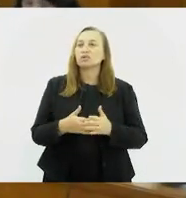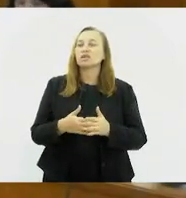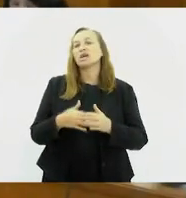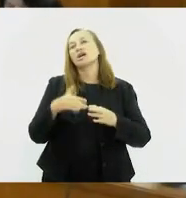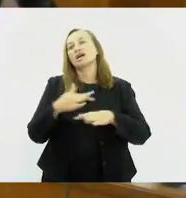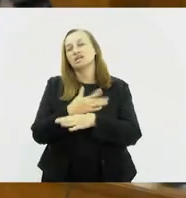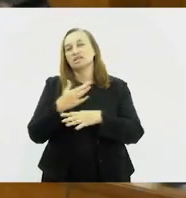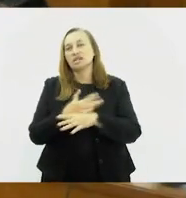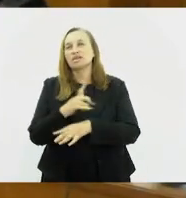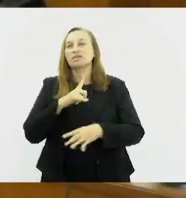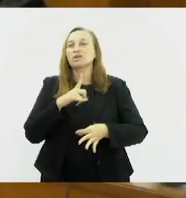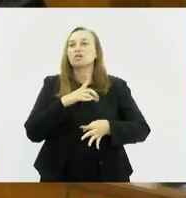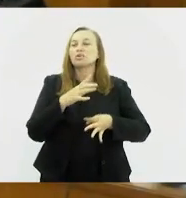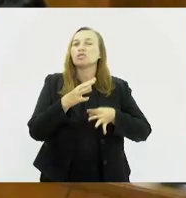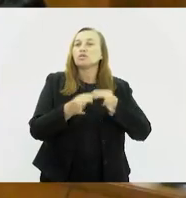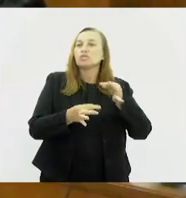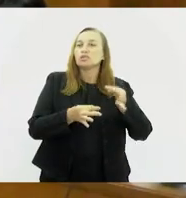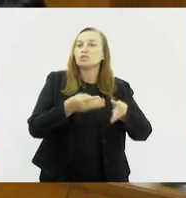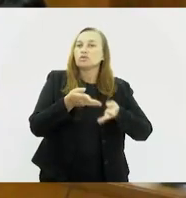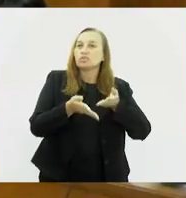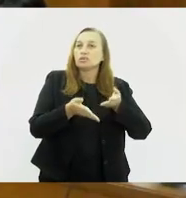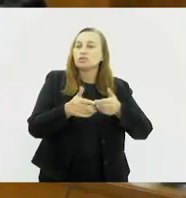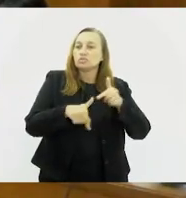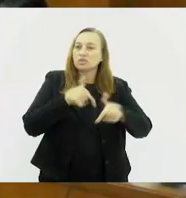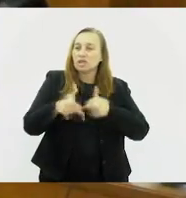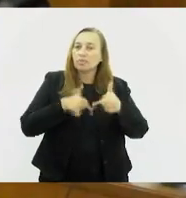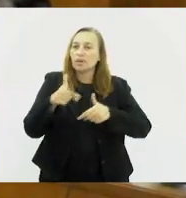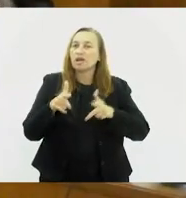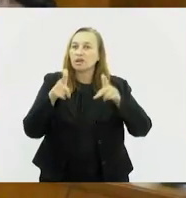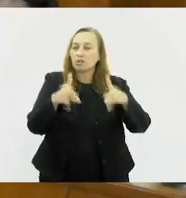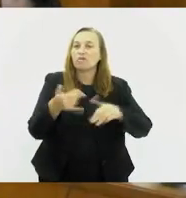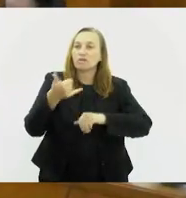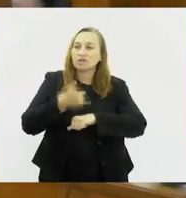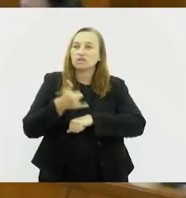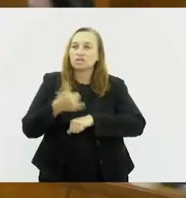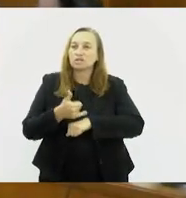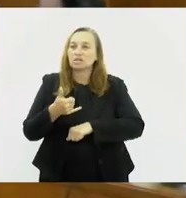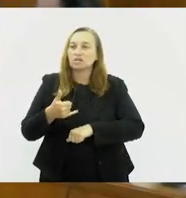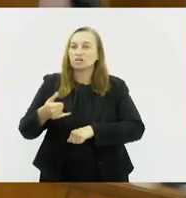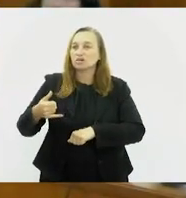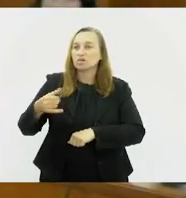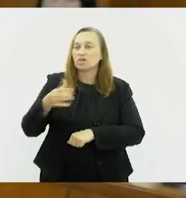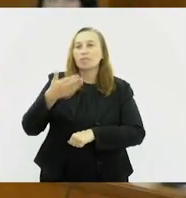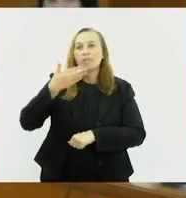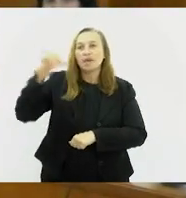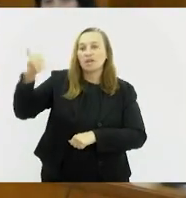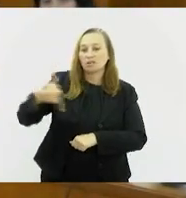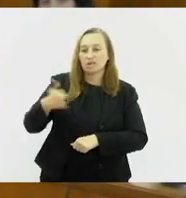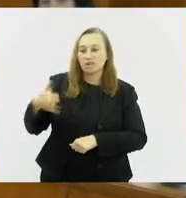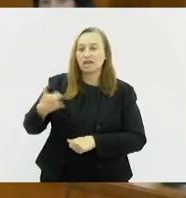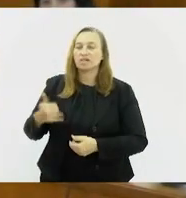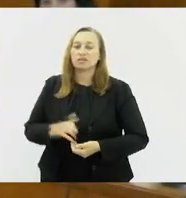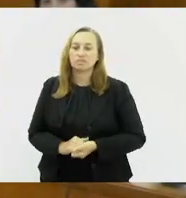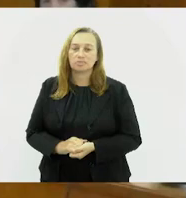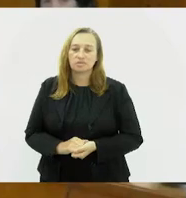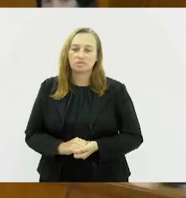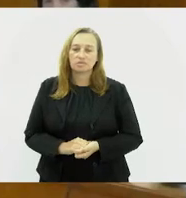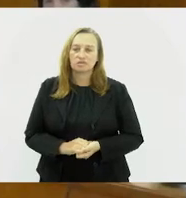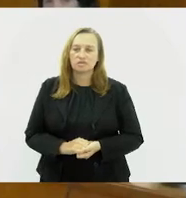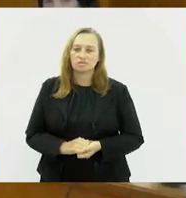tenham um trabalho igual tem Volta Redonda com a sua melhor idade. Essa é a nossa meta, realmente.